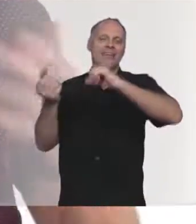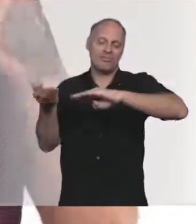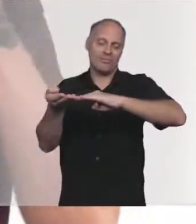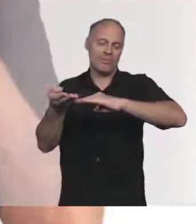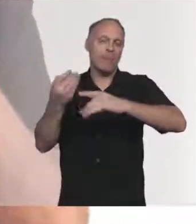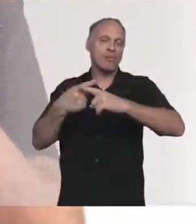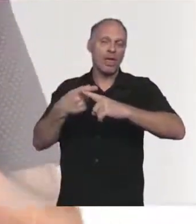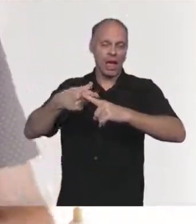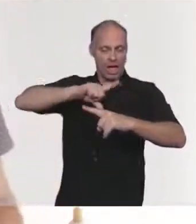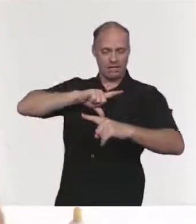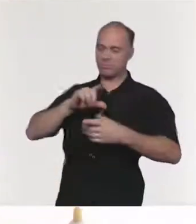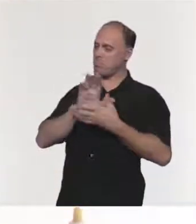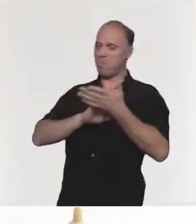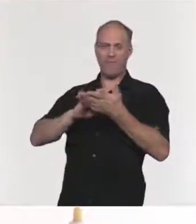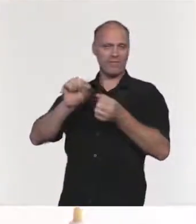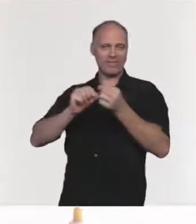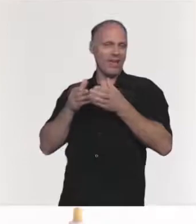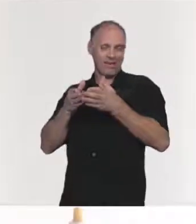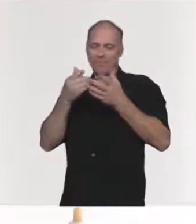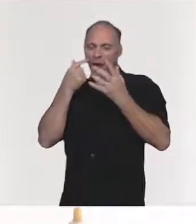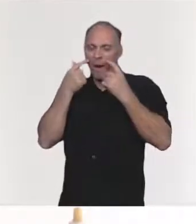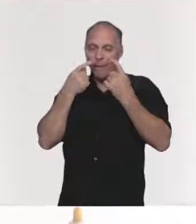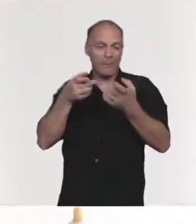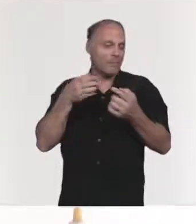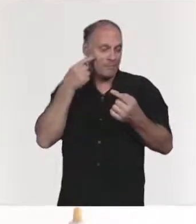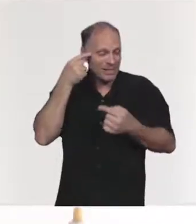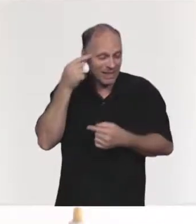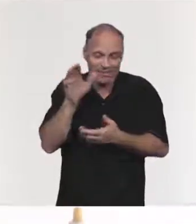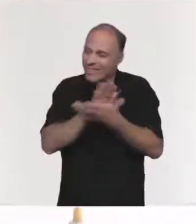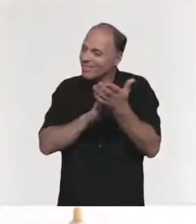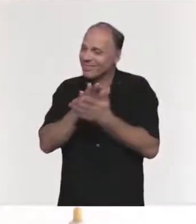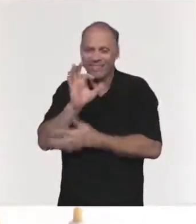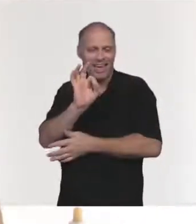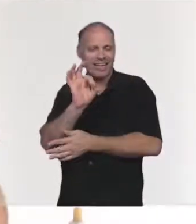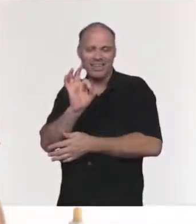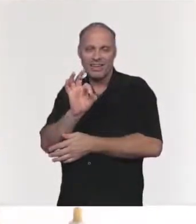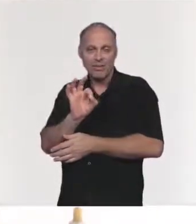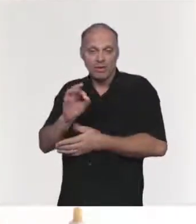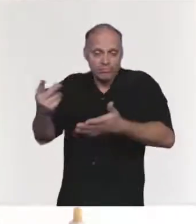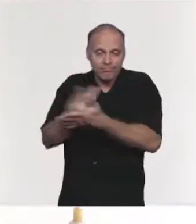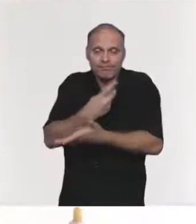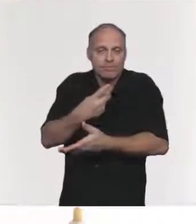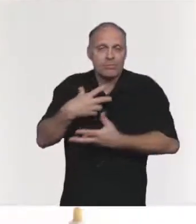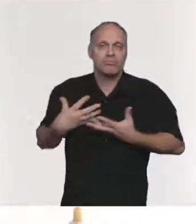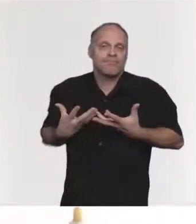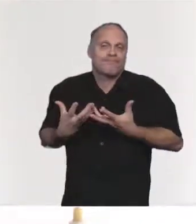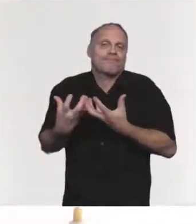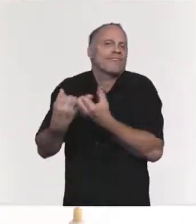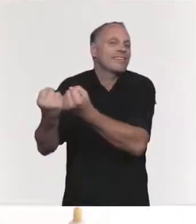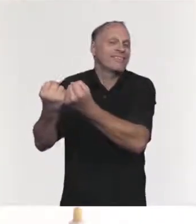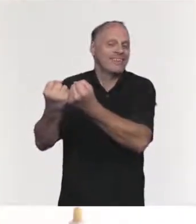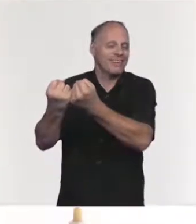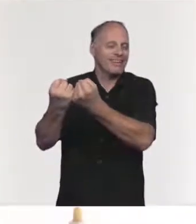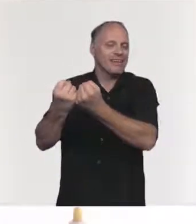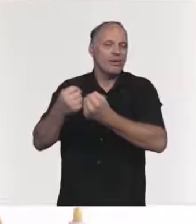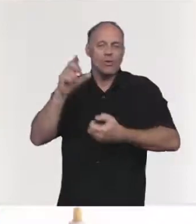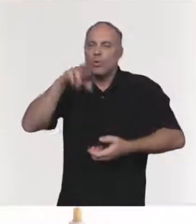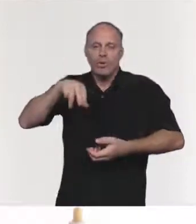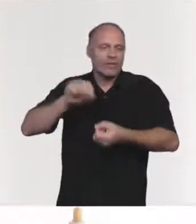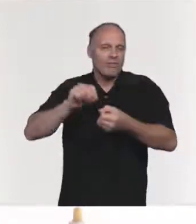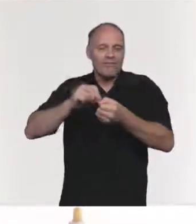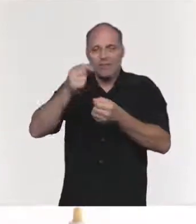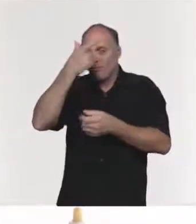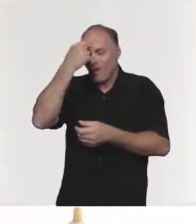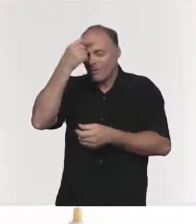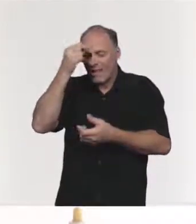era o caminho que eu estava traçando, não estava indo nessa direção, não tinha